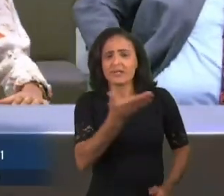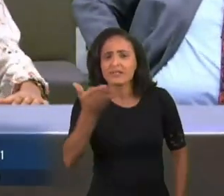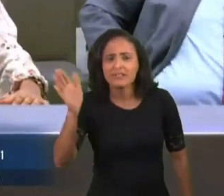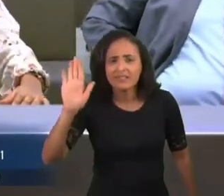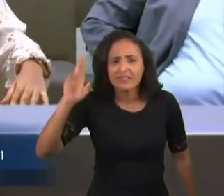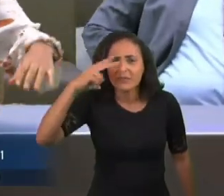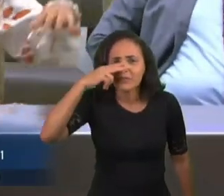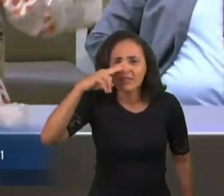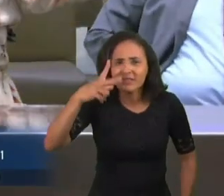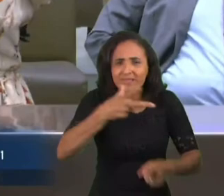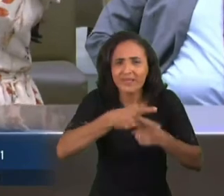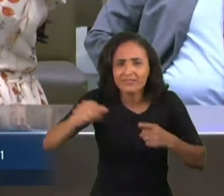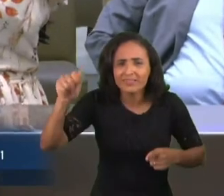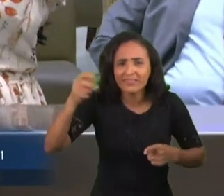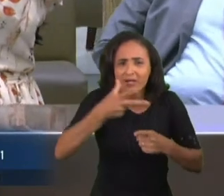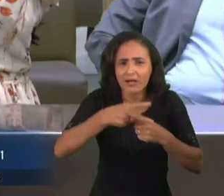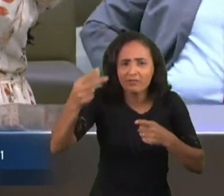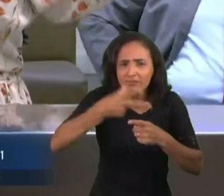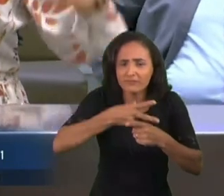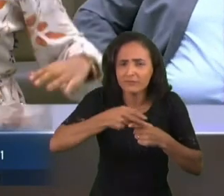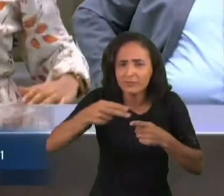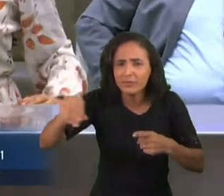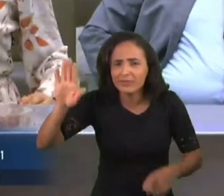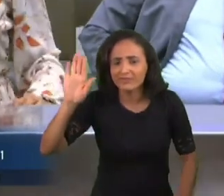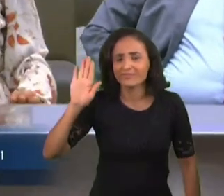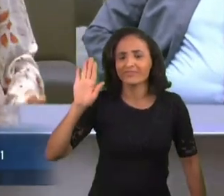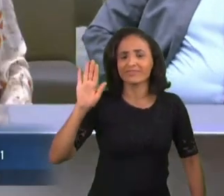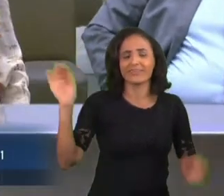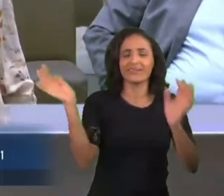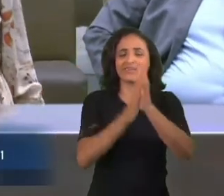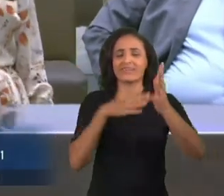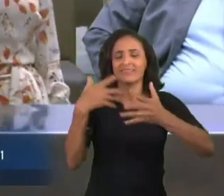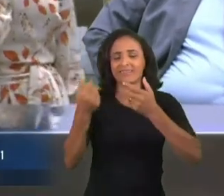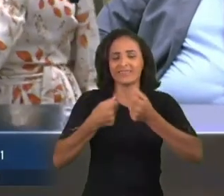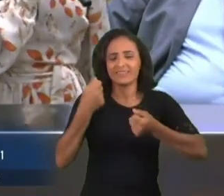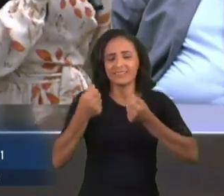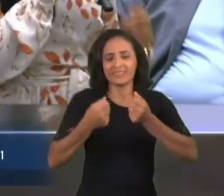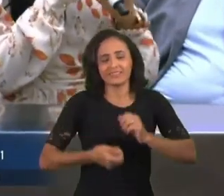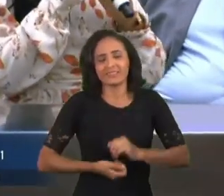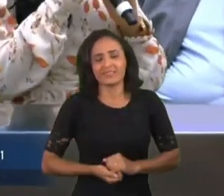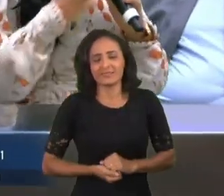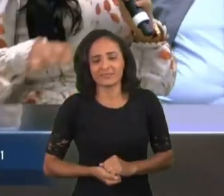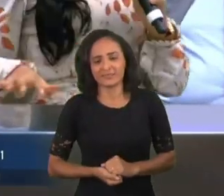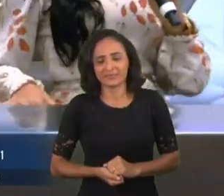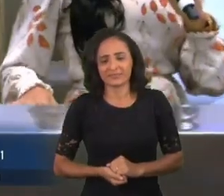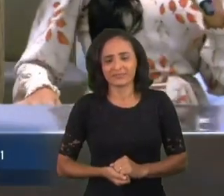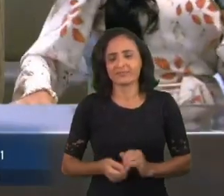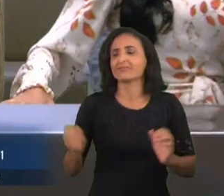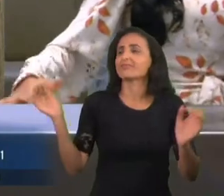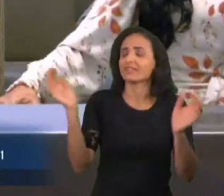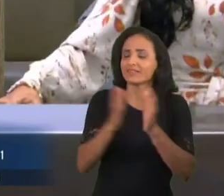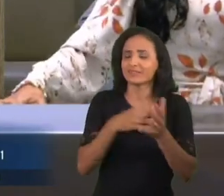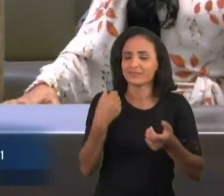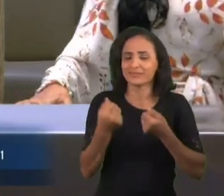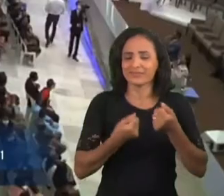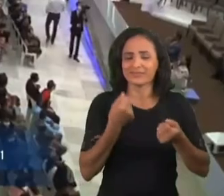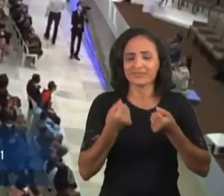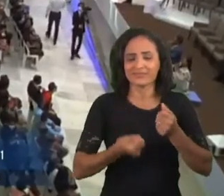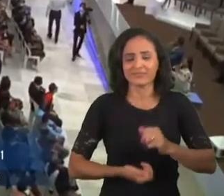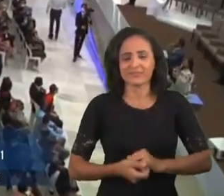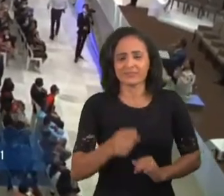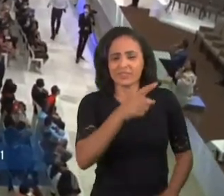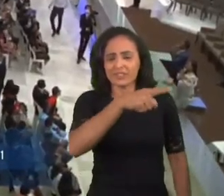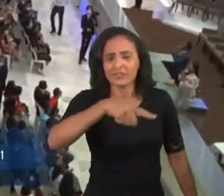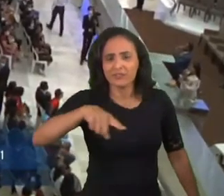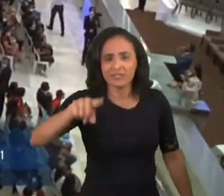crentes vencedores em Jesus aqui nesta noite? Glória a Deus. Aleluia. Aleluia. Oh, aleluia. Glória a Deus. Você